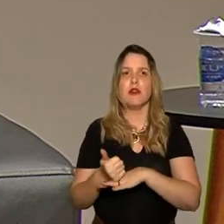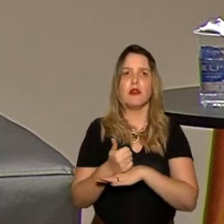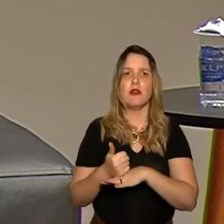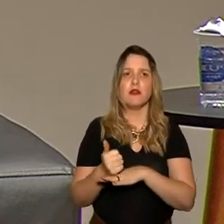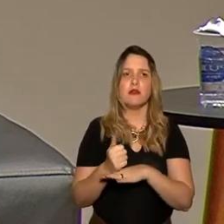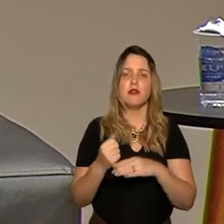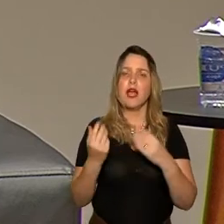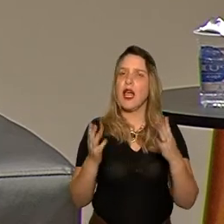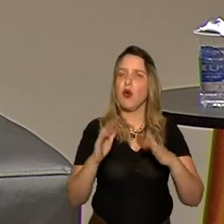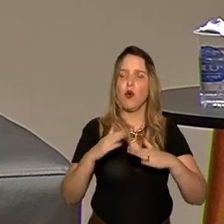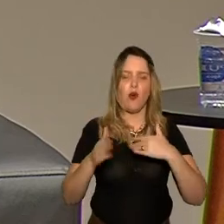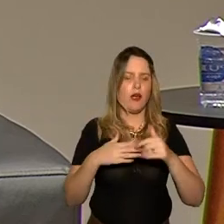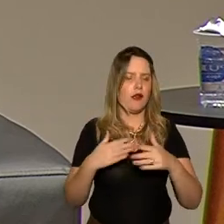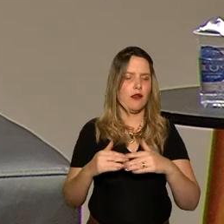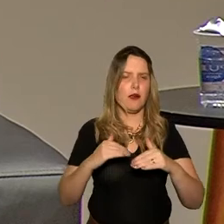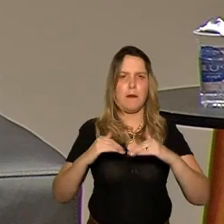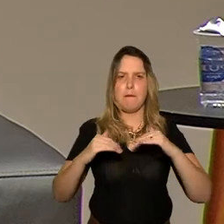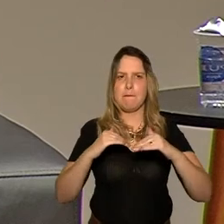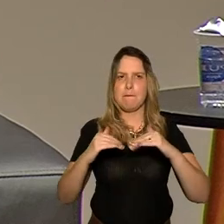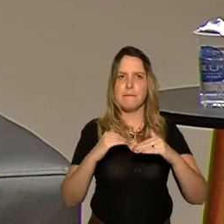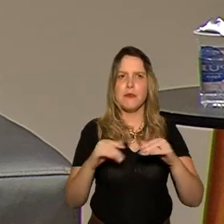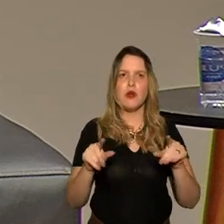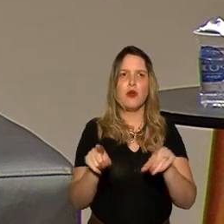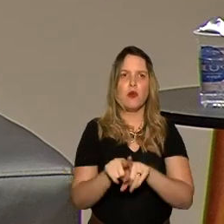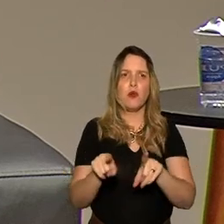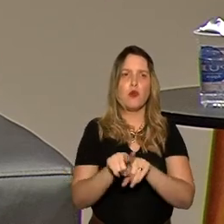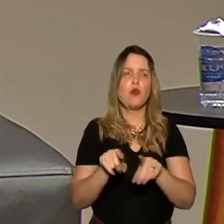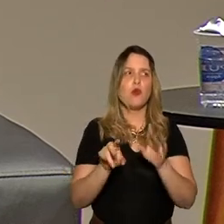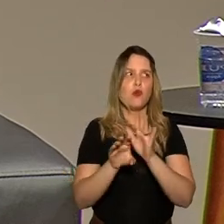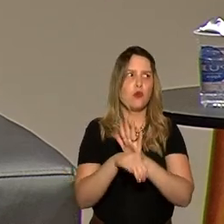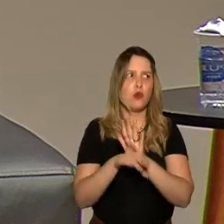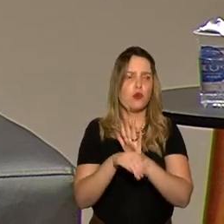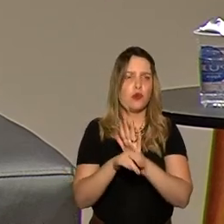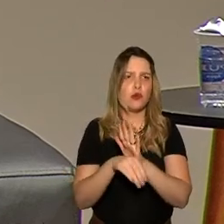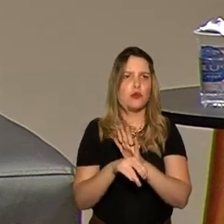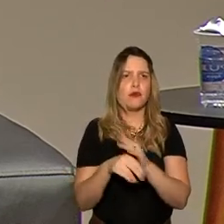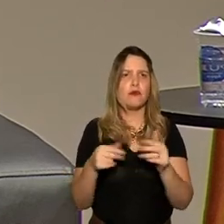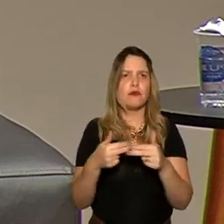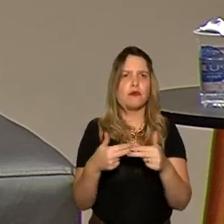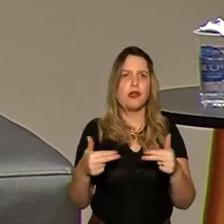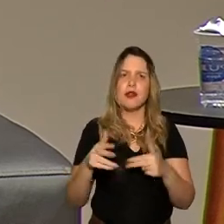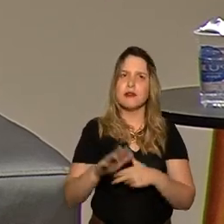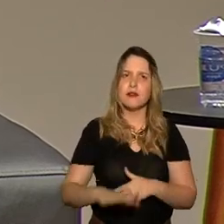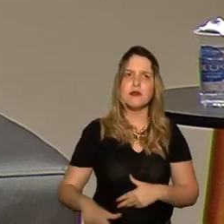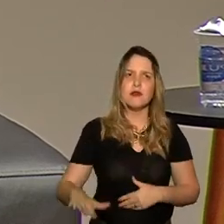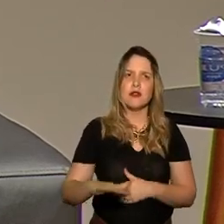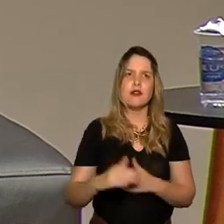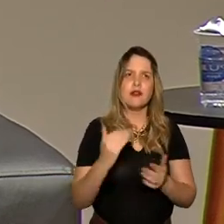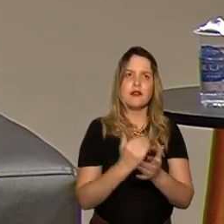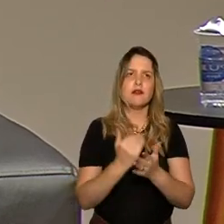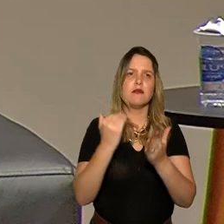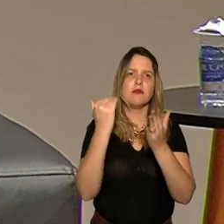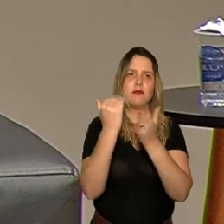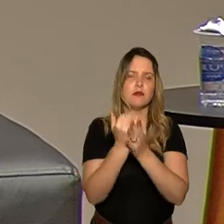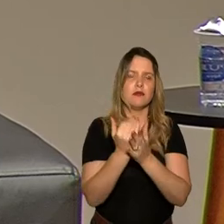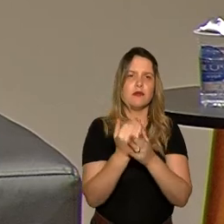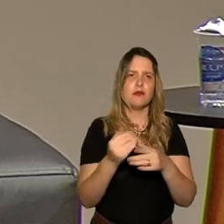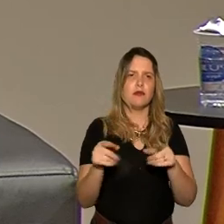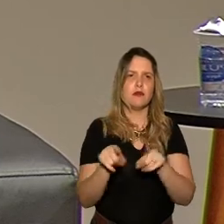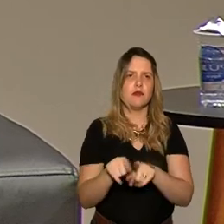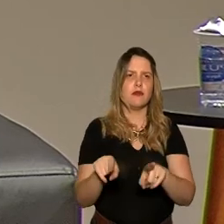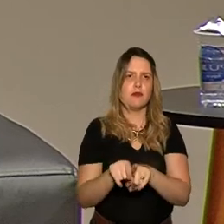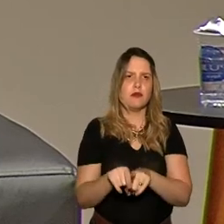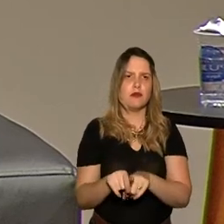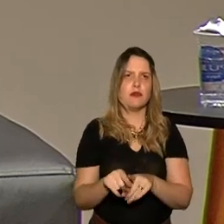Ali era o momento de poder trazer a público é uma contraface das imagens mais laudatórias